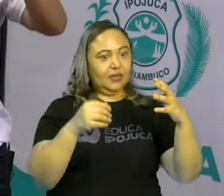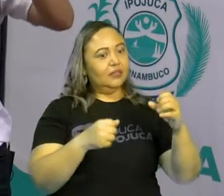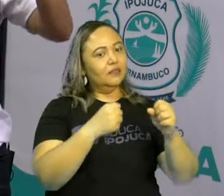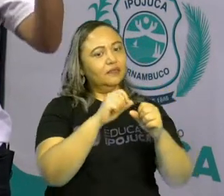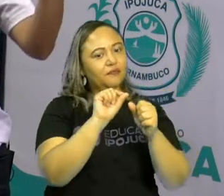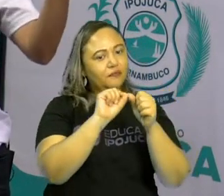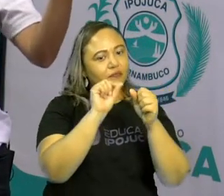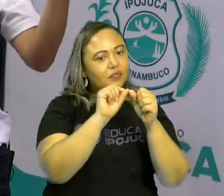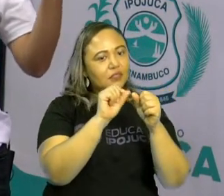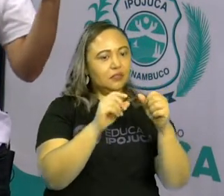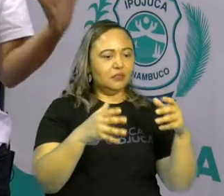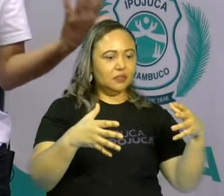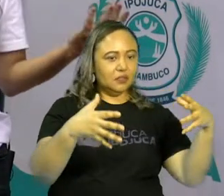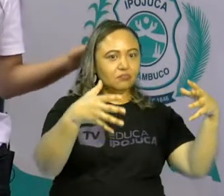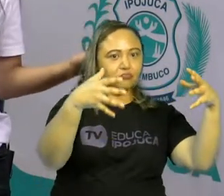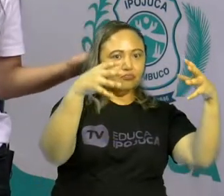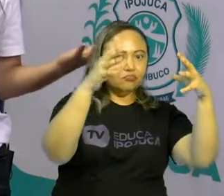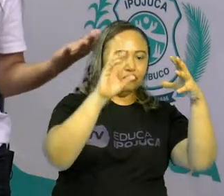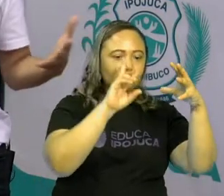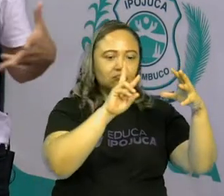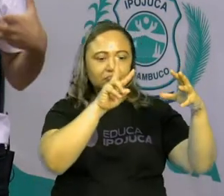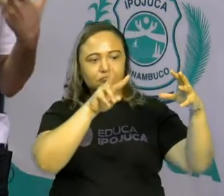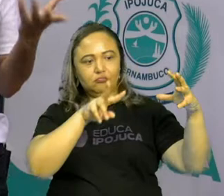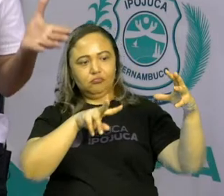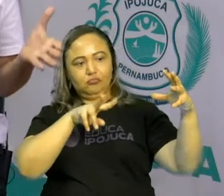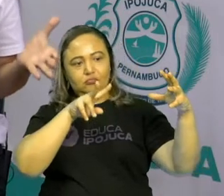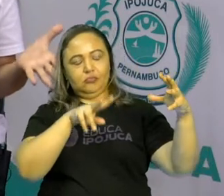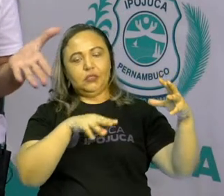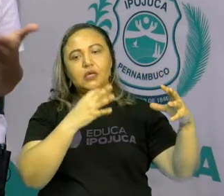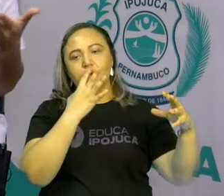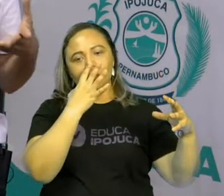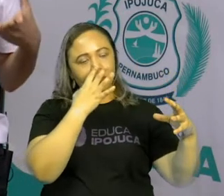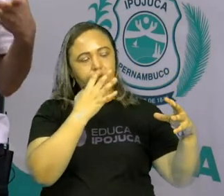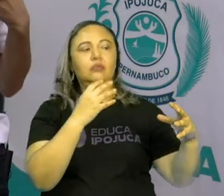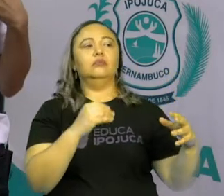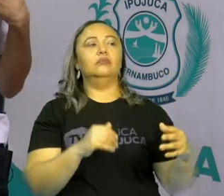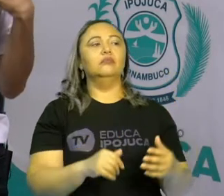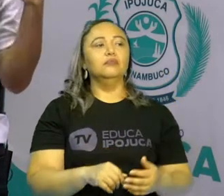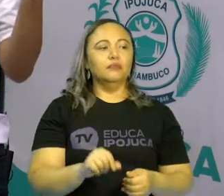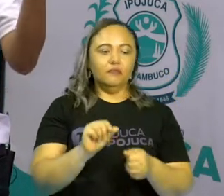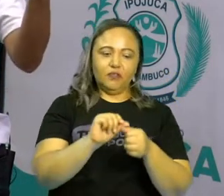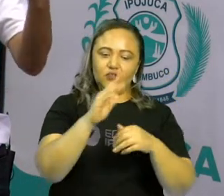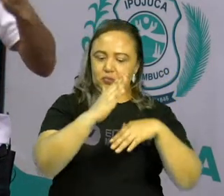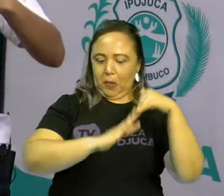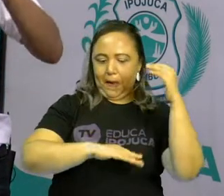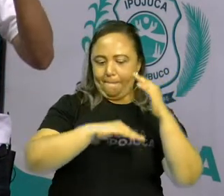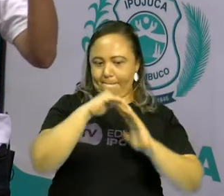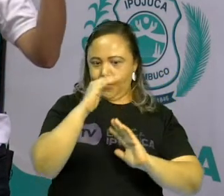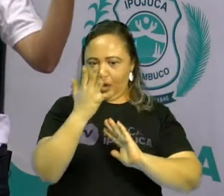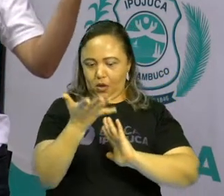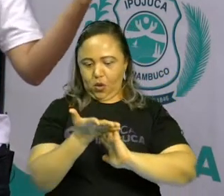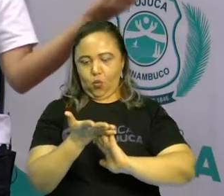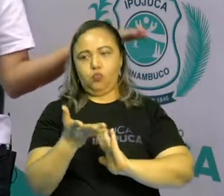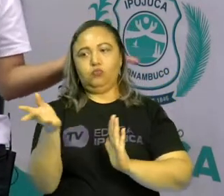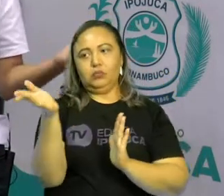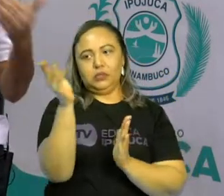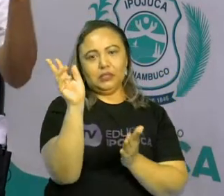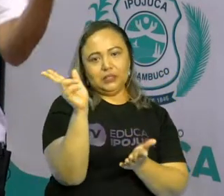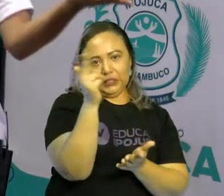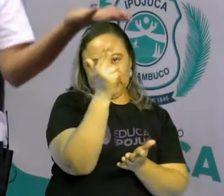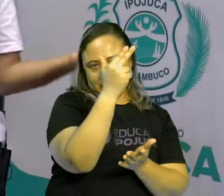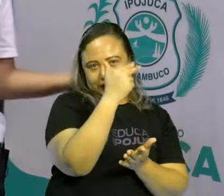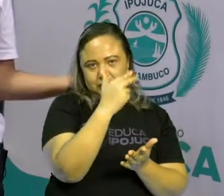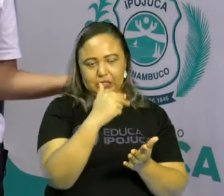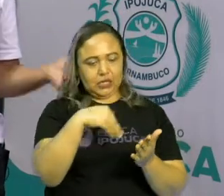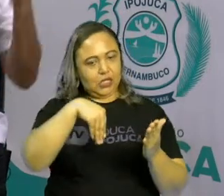ele foi criado colocar lá e você conversar admirar se alguém fez aquilo ali com a mão você vai se ele cuidado de desenhar e